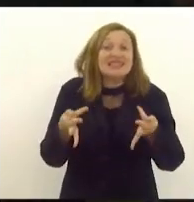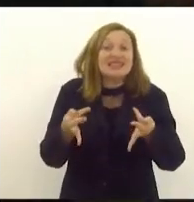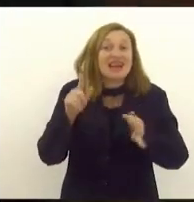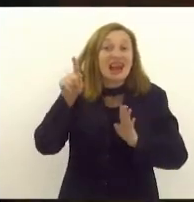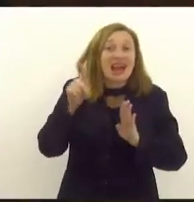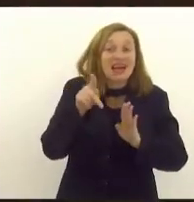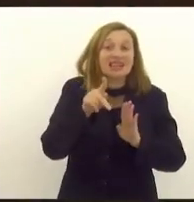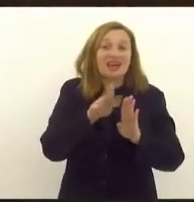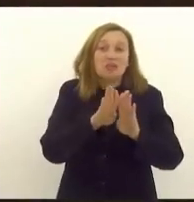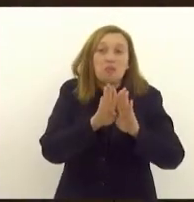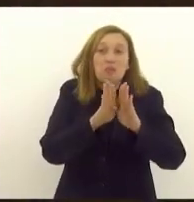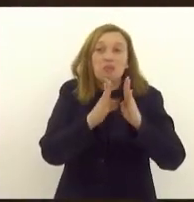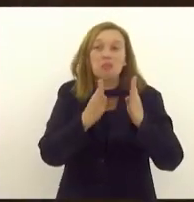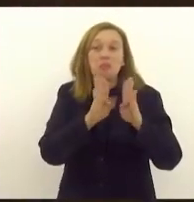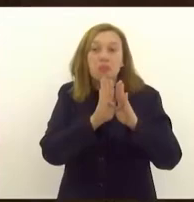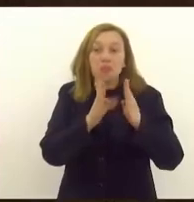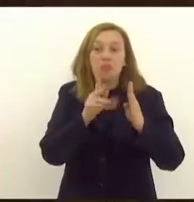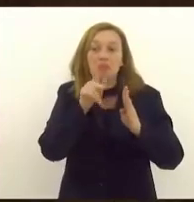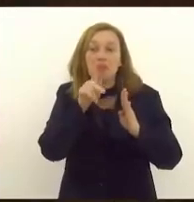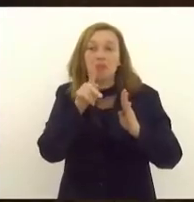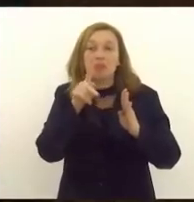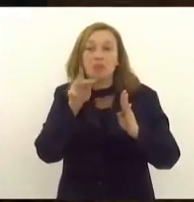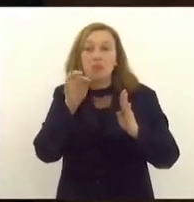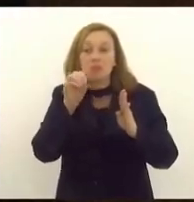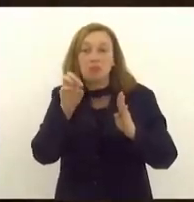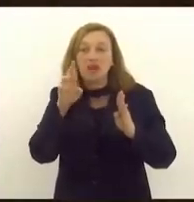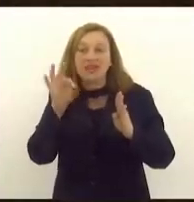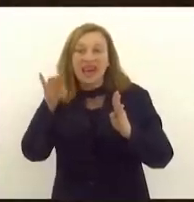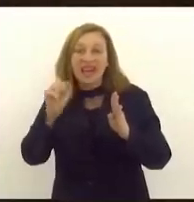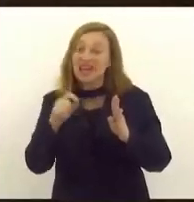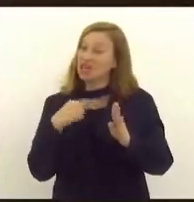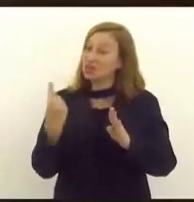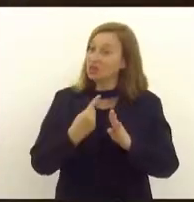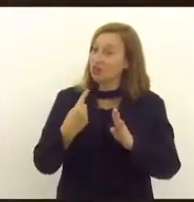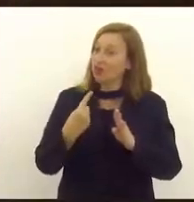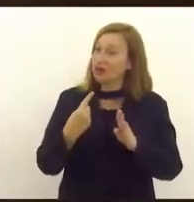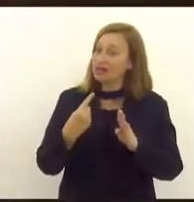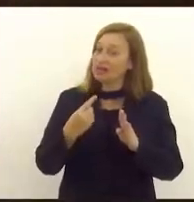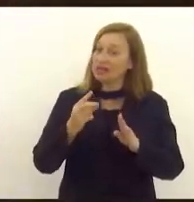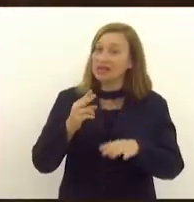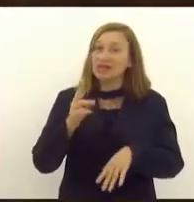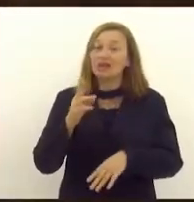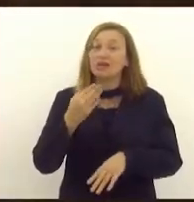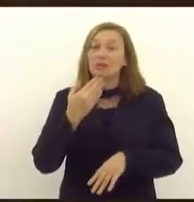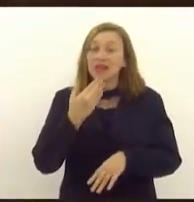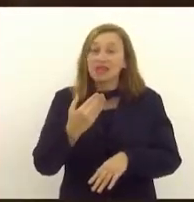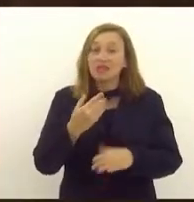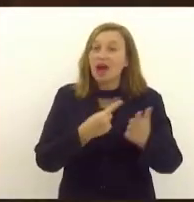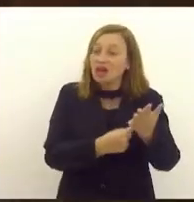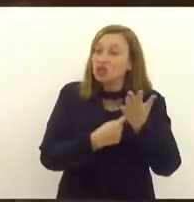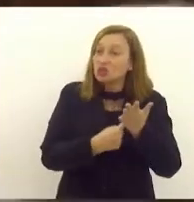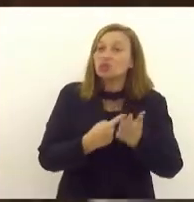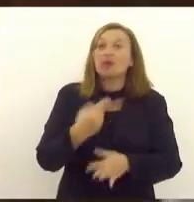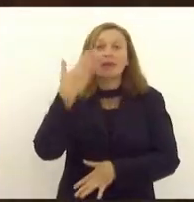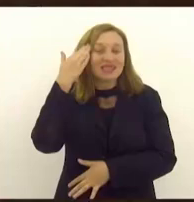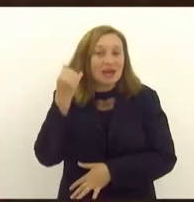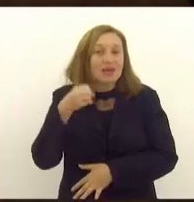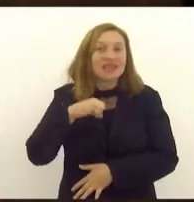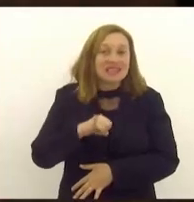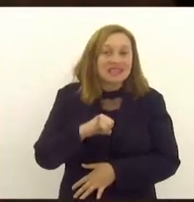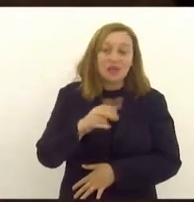portaria e nós recorremos a ele muita das vezes para saber se o senhor